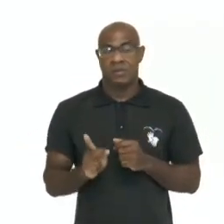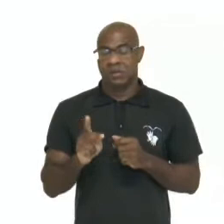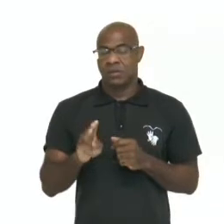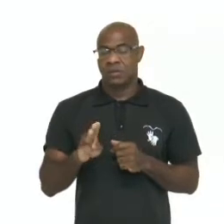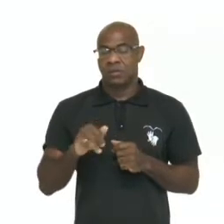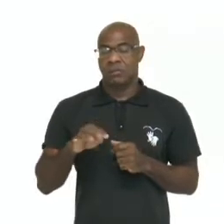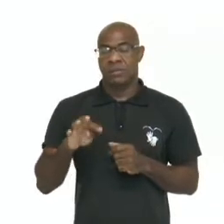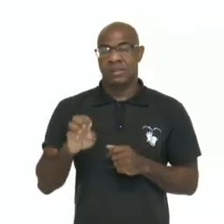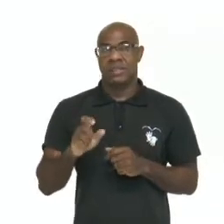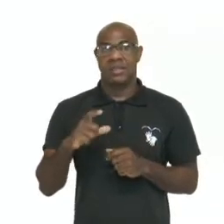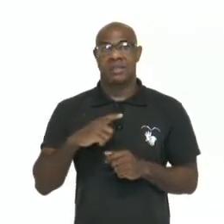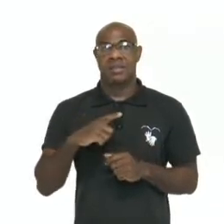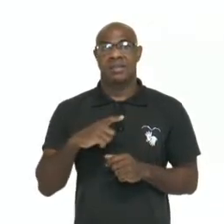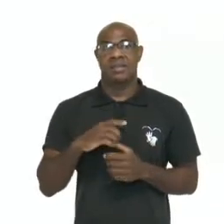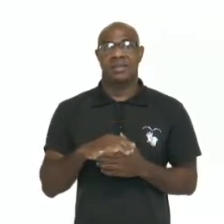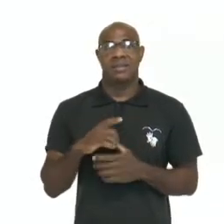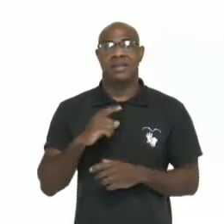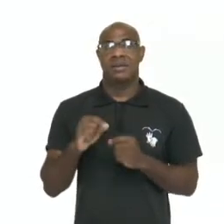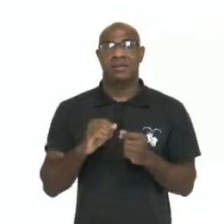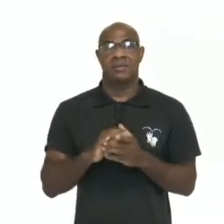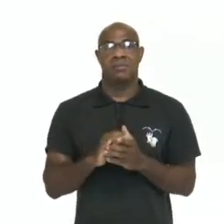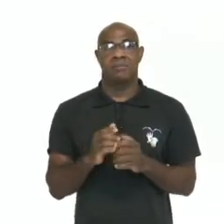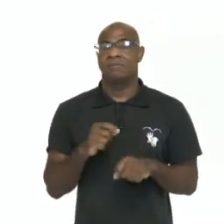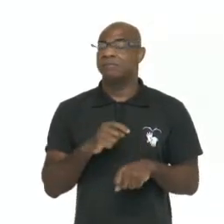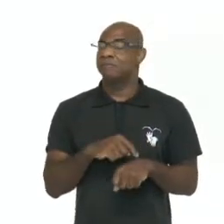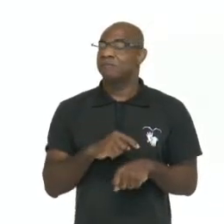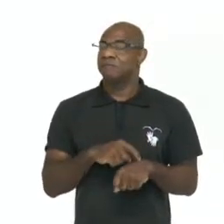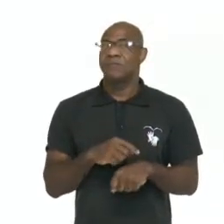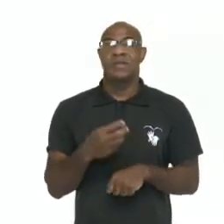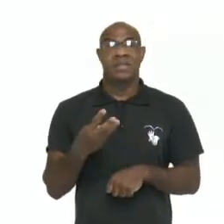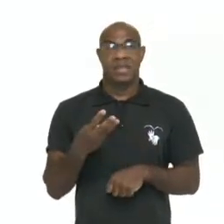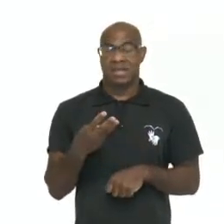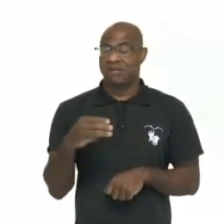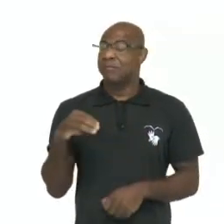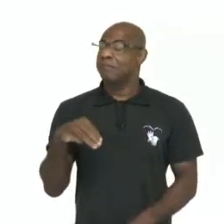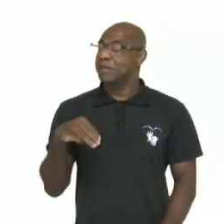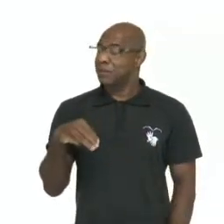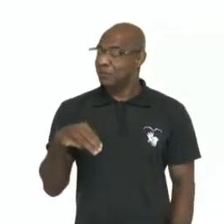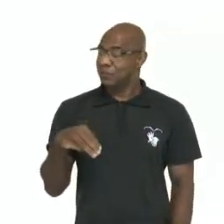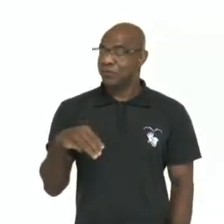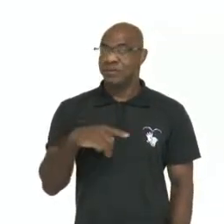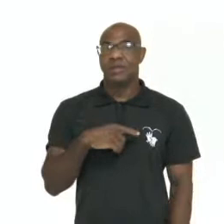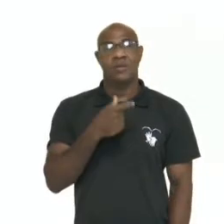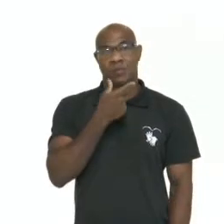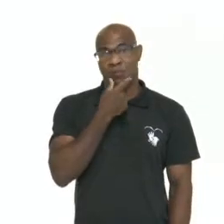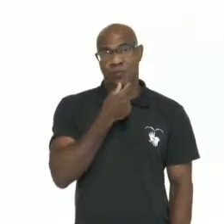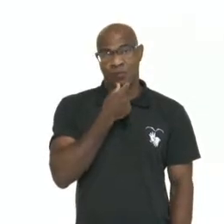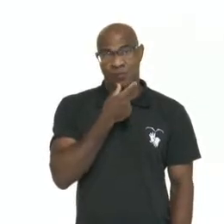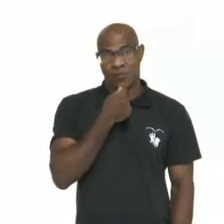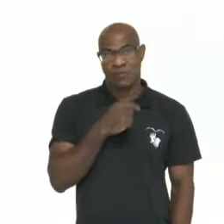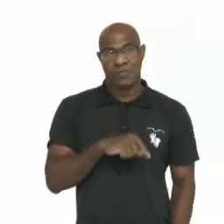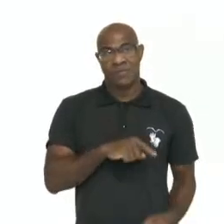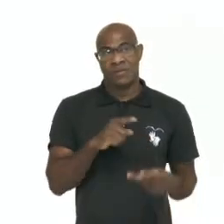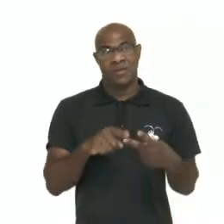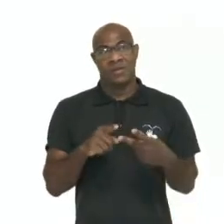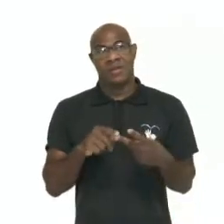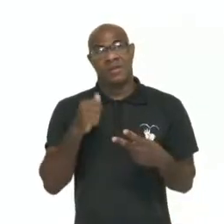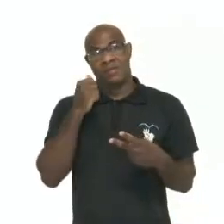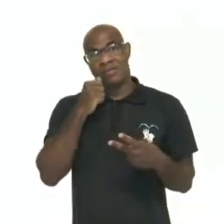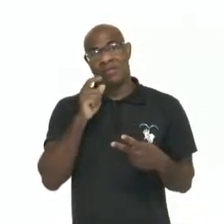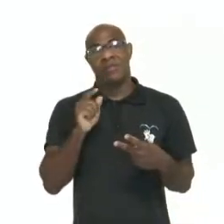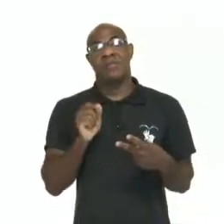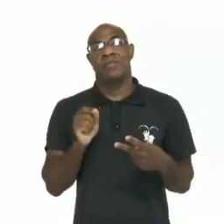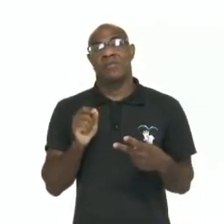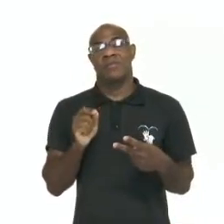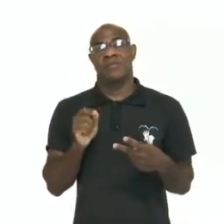ela possui um round de duração de 3 minutos nos combates masculinos. Já nas lutas femininas,